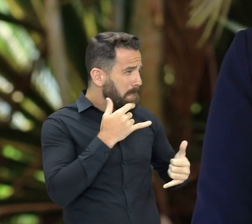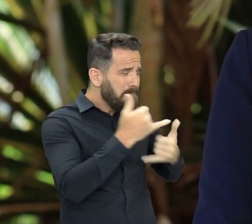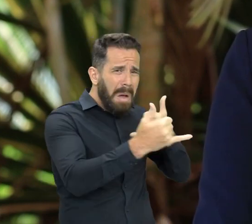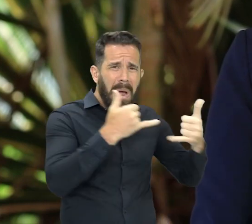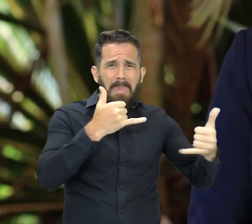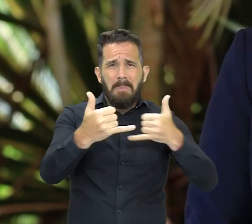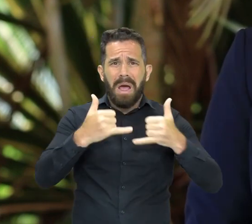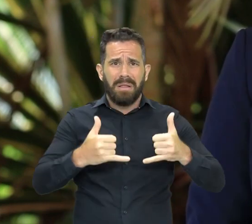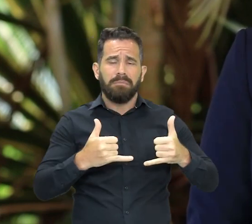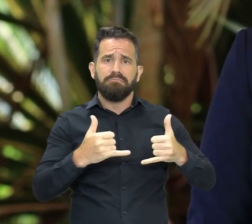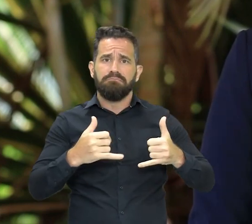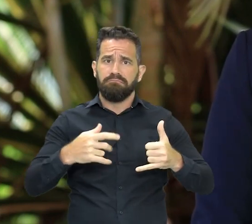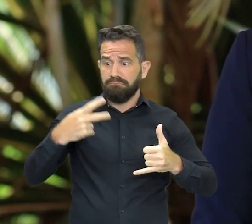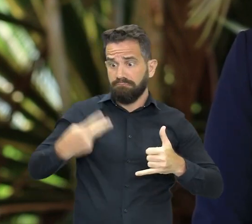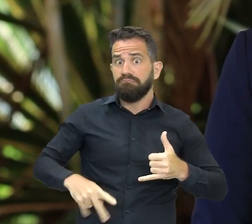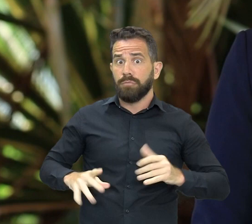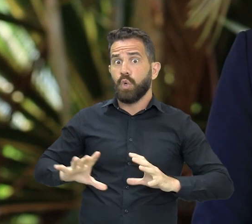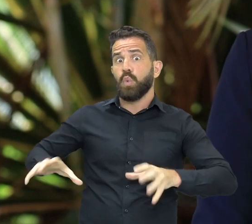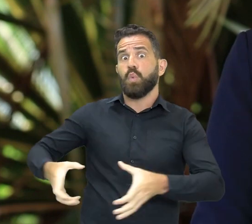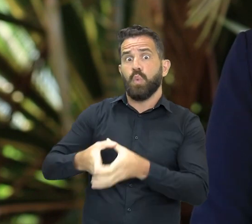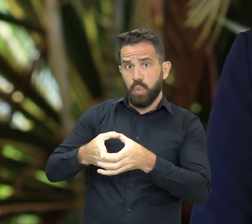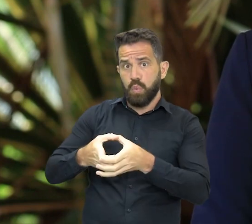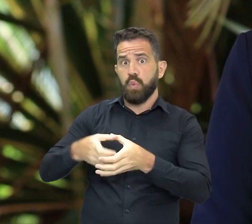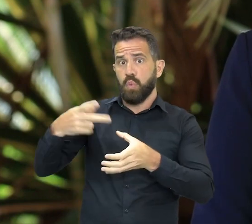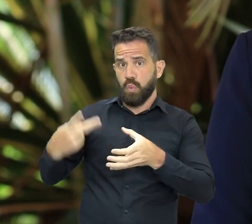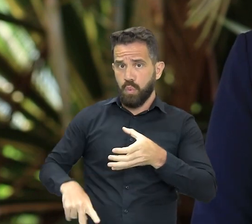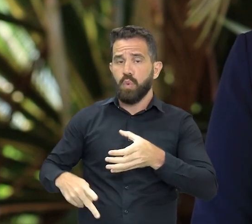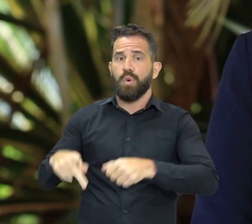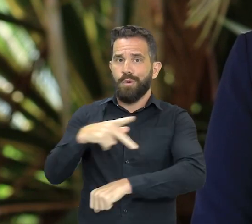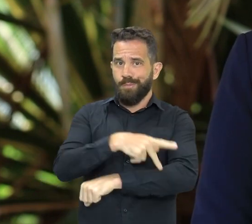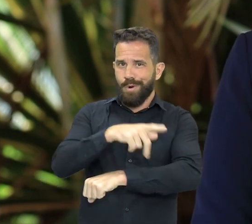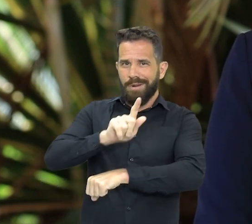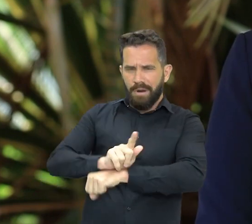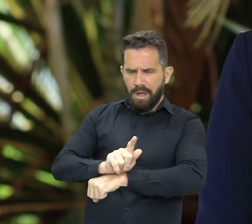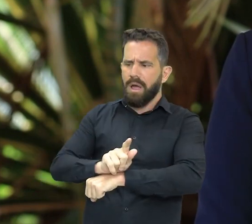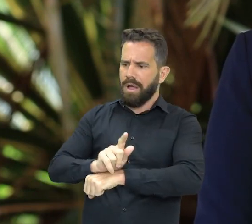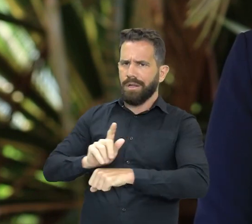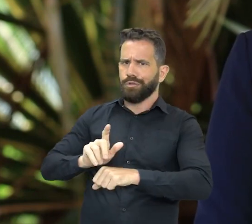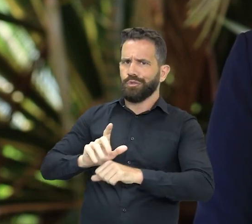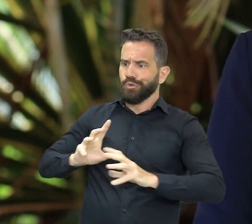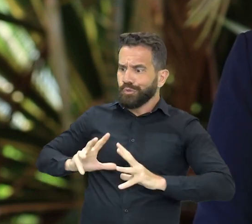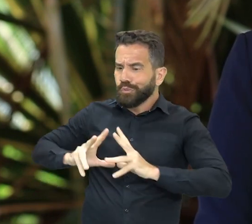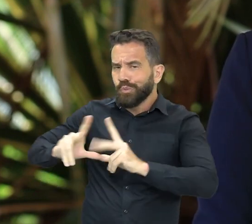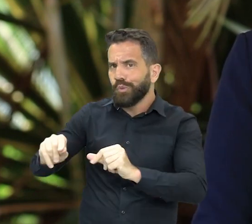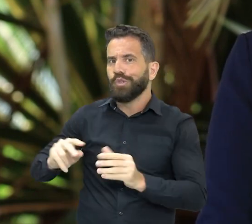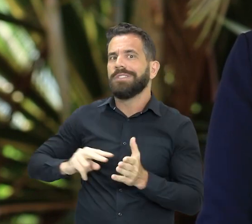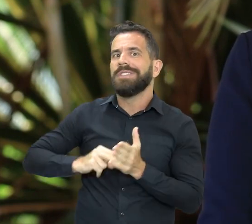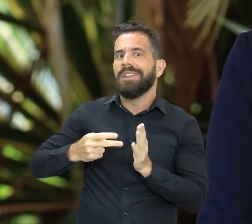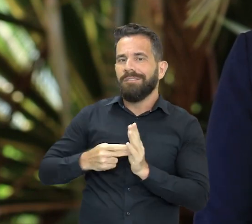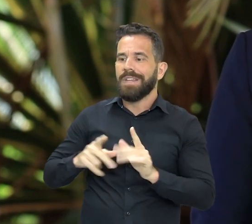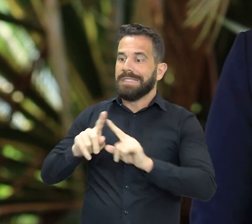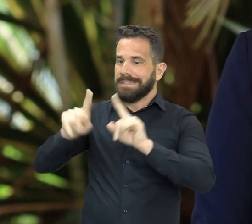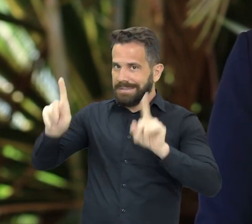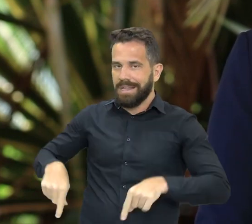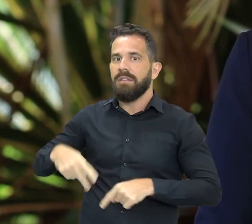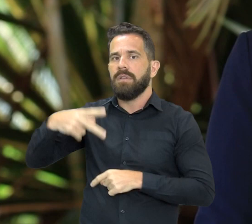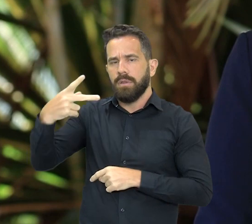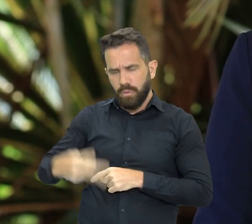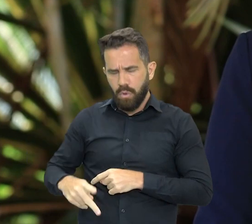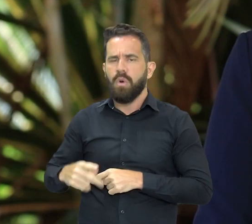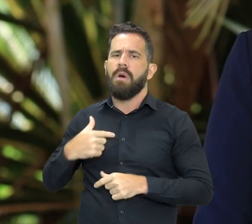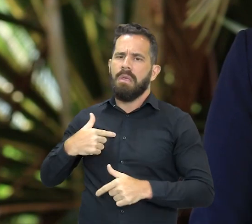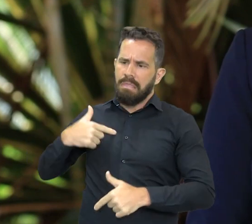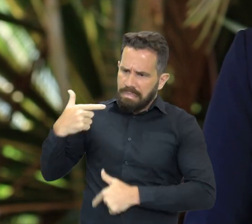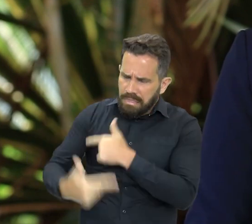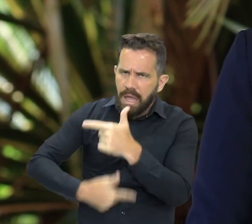que toda a Prograde ela se mobilizou nesse sentido, quando eu falo toda a Prograde, né, todos os servidores que